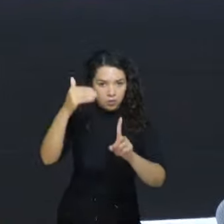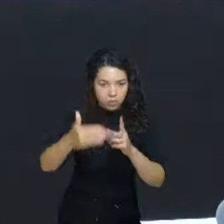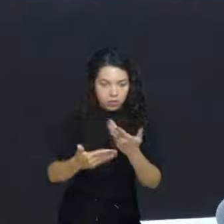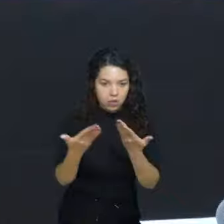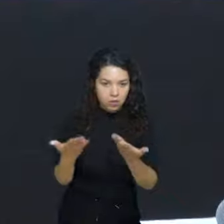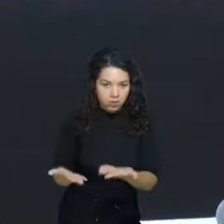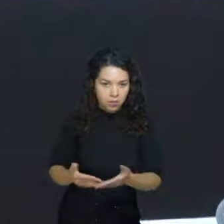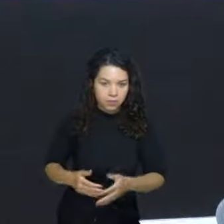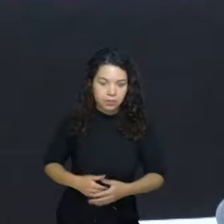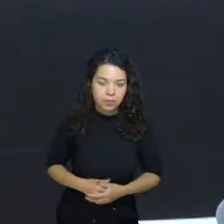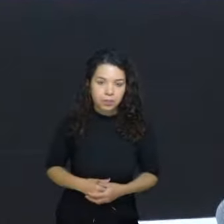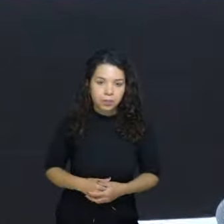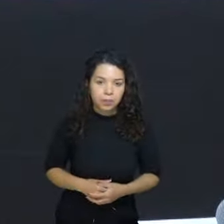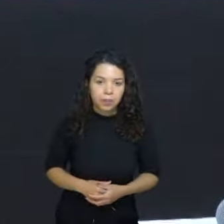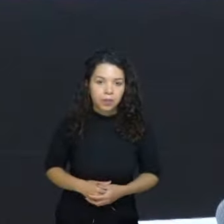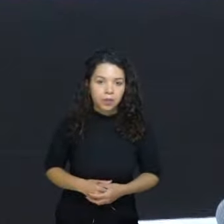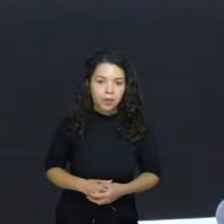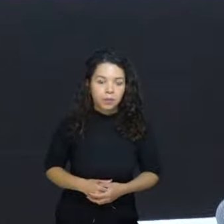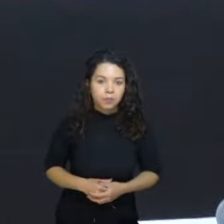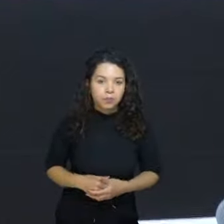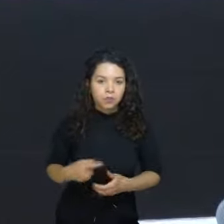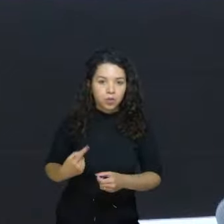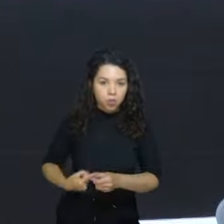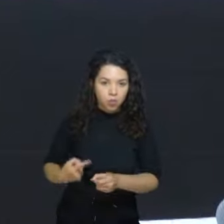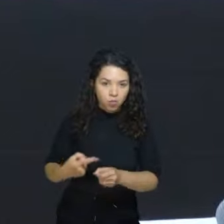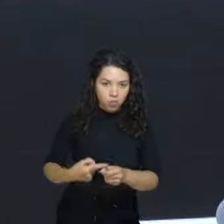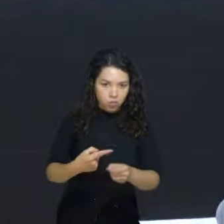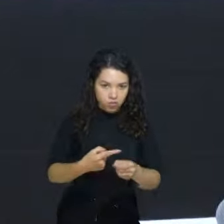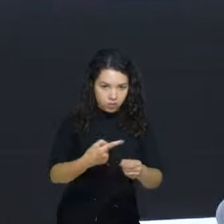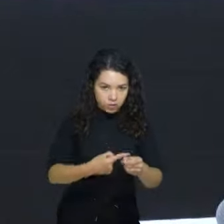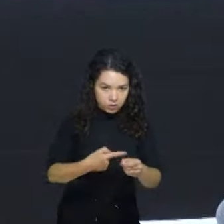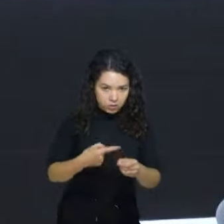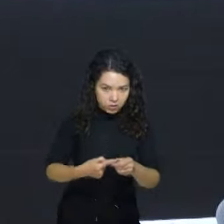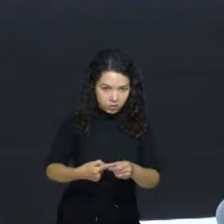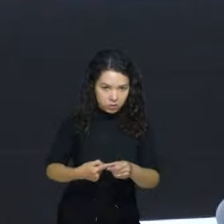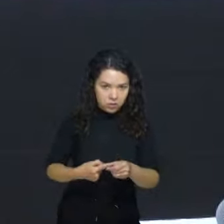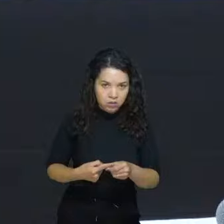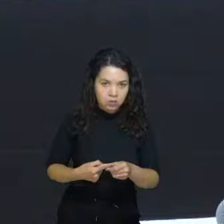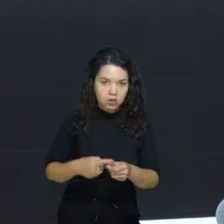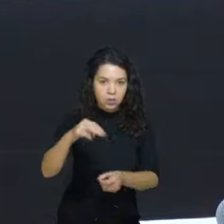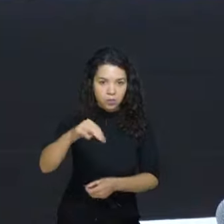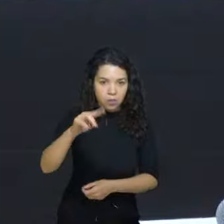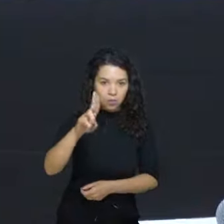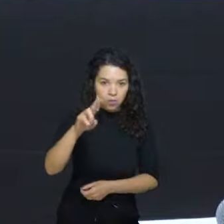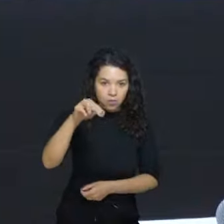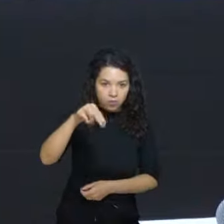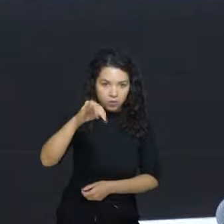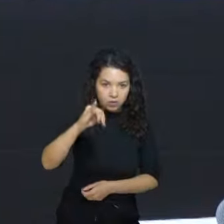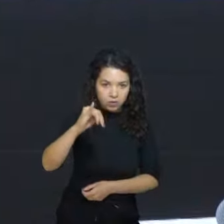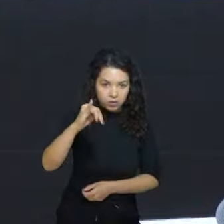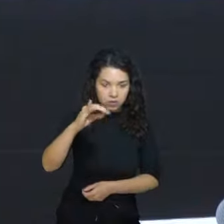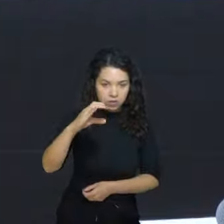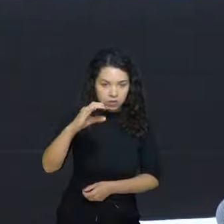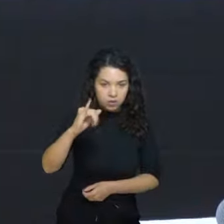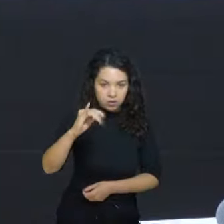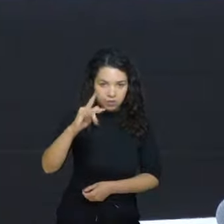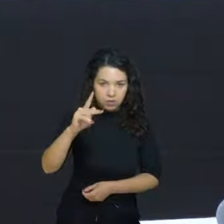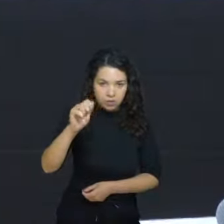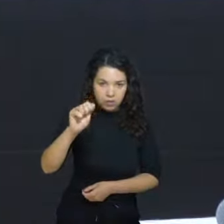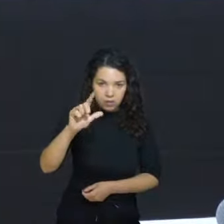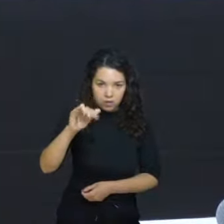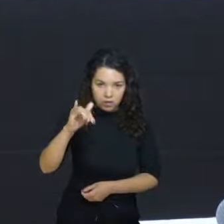Rita é o municipalismo ressuscitado nas urnas municipalismo que era uma bandeira do nosso ex-governador Paulo Afonso que